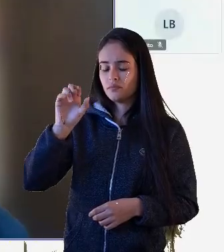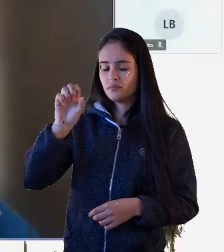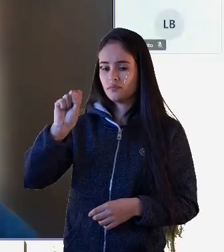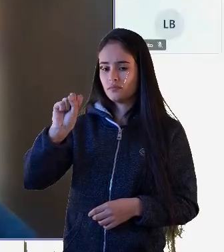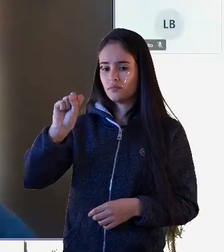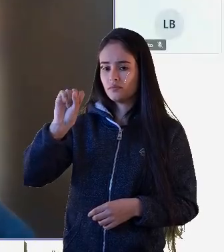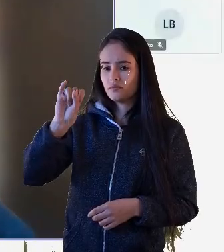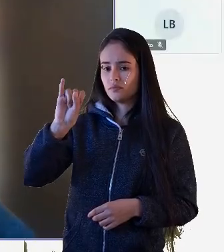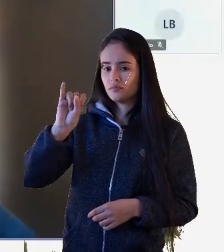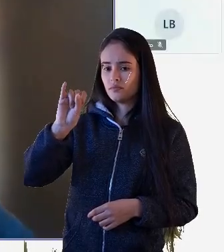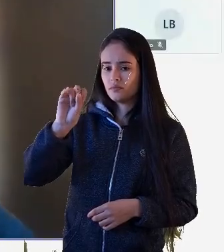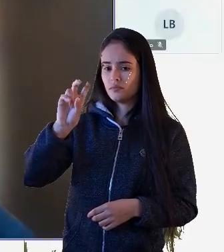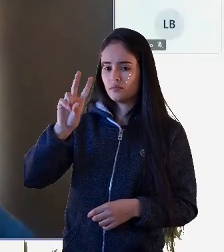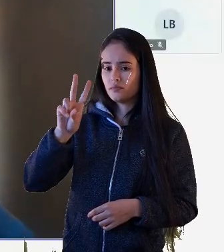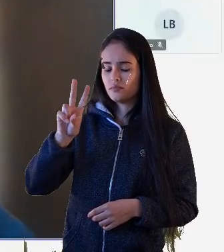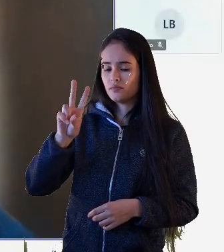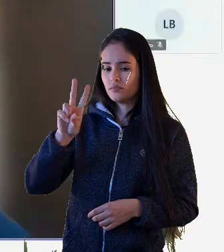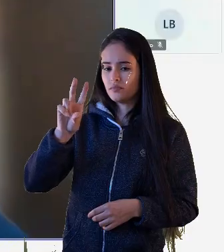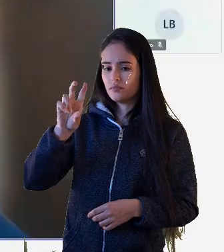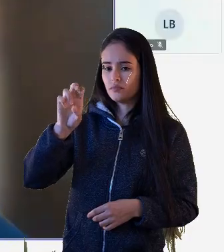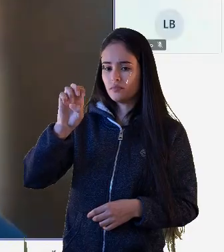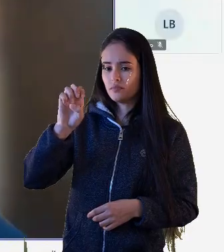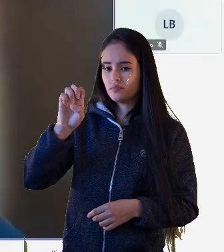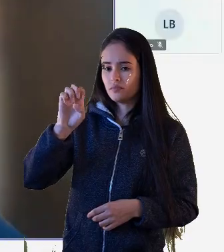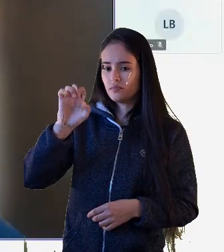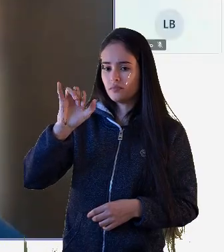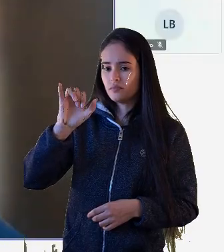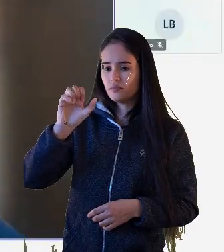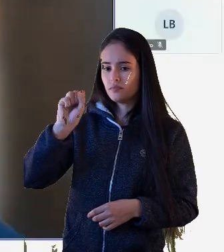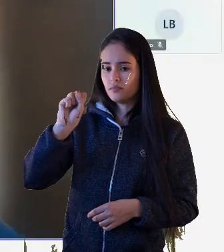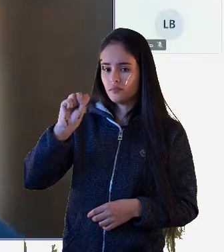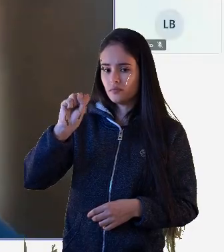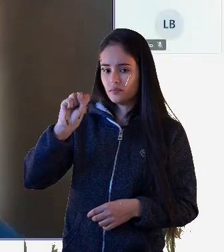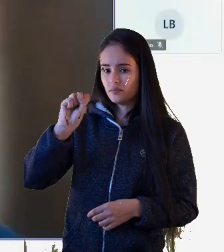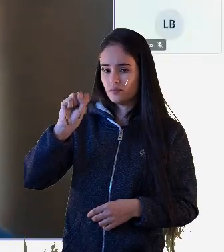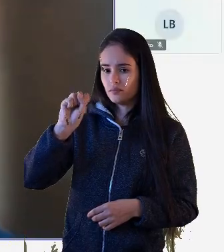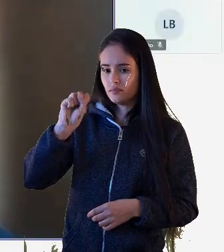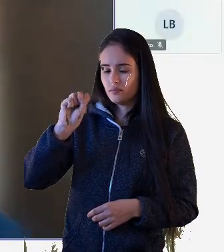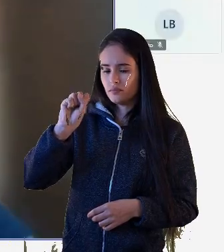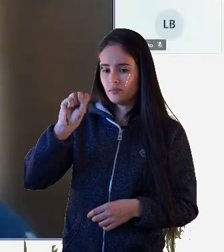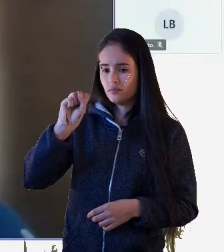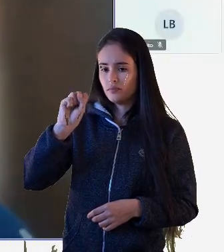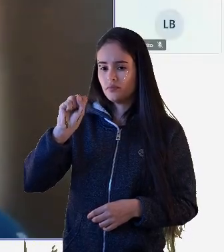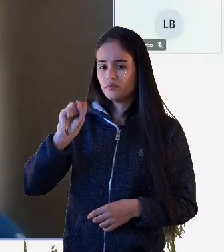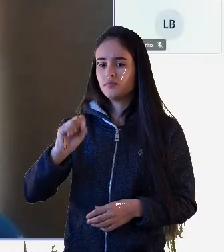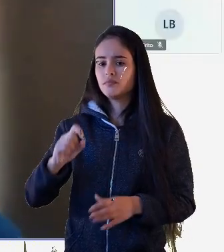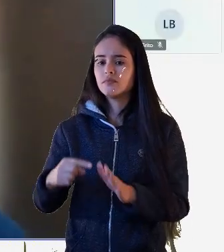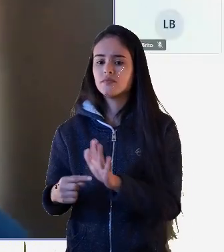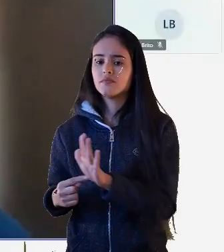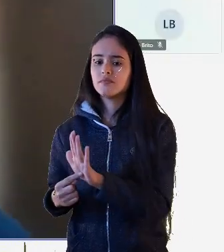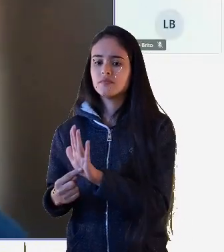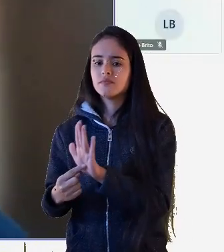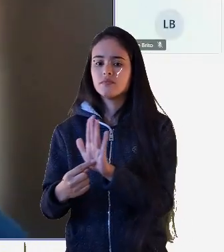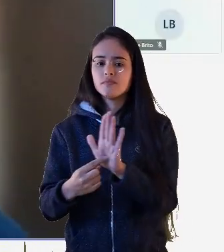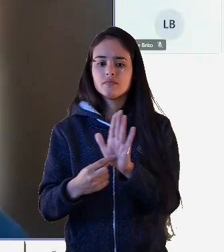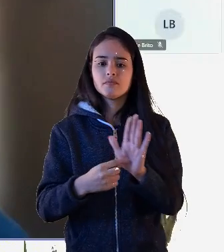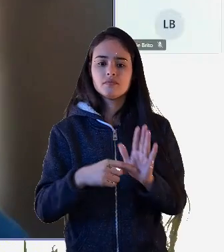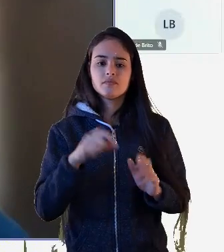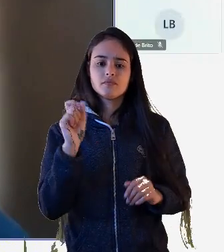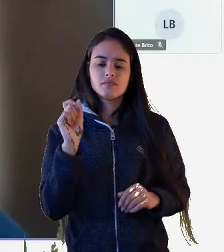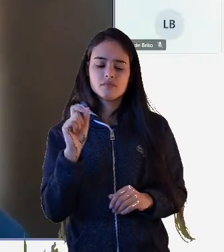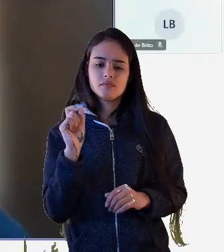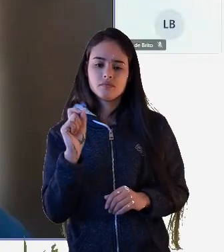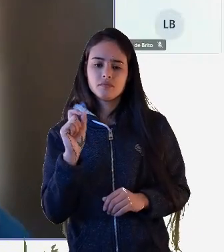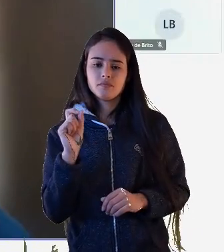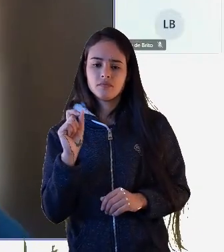não é só uma gota, né, do que o livro, do que o podcast fala, mas